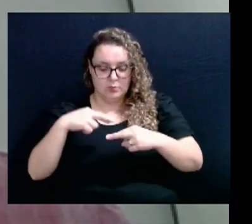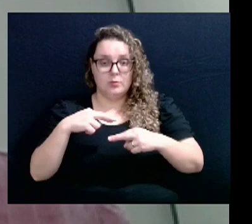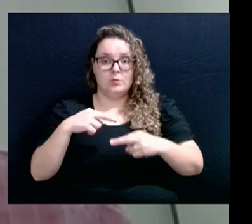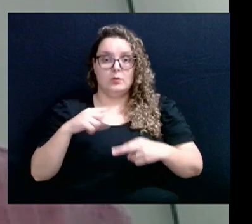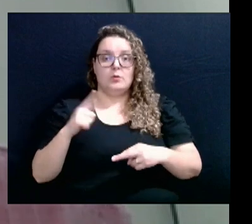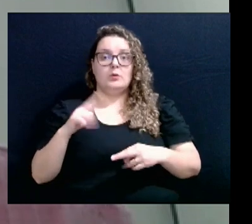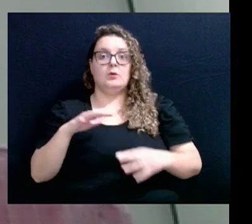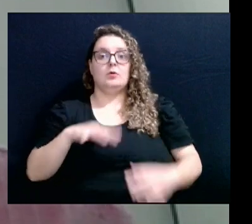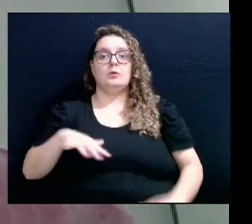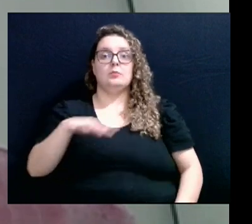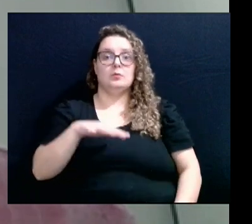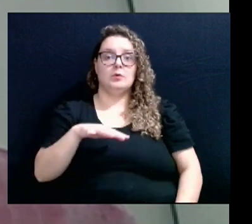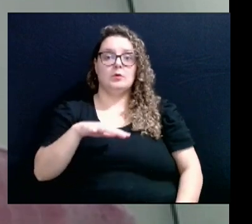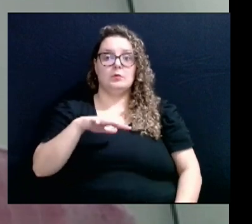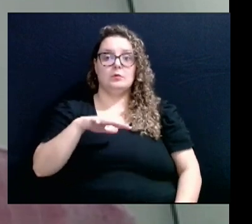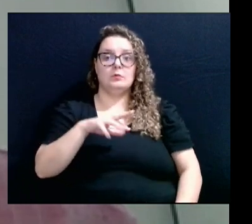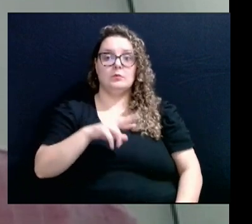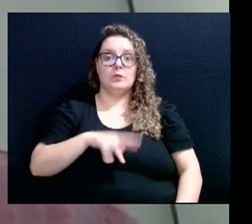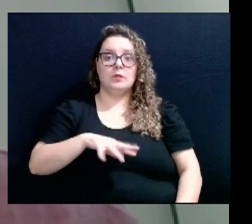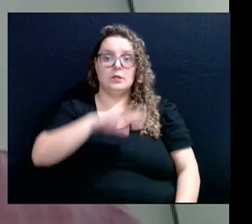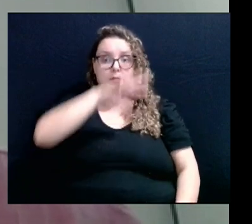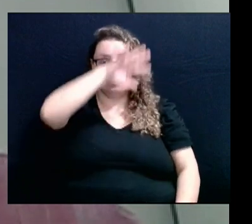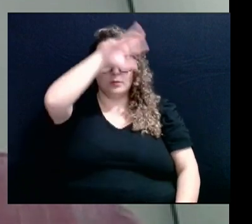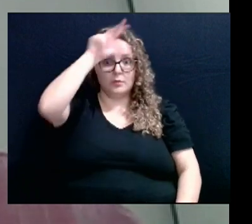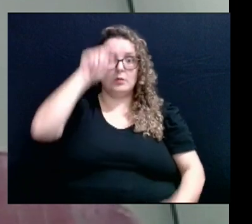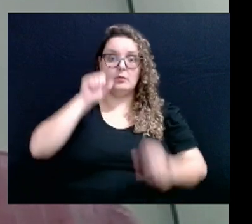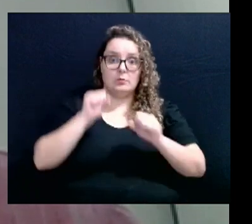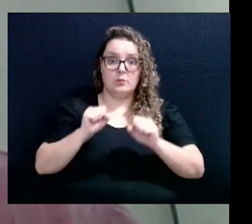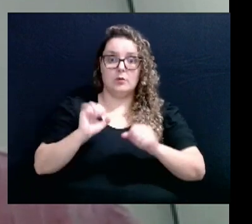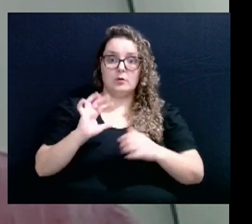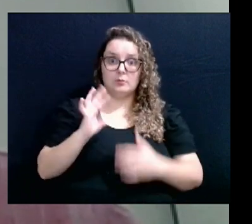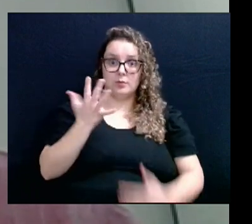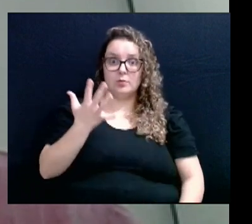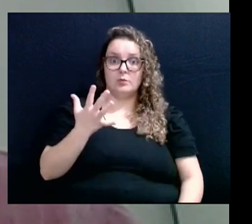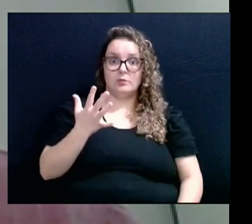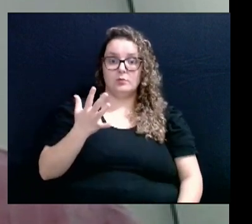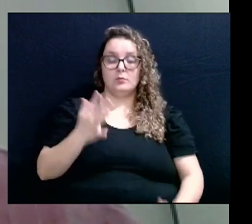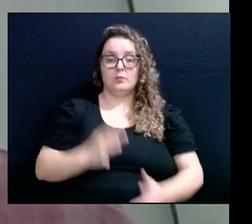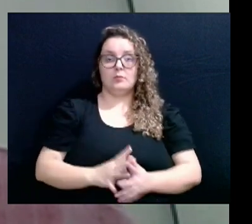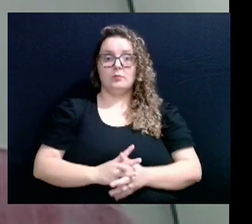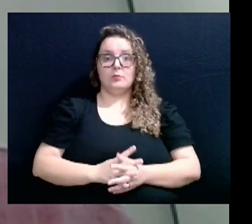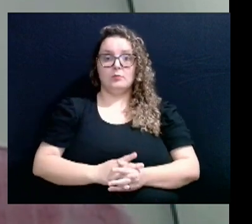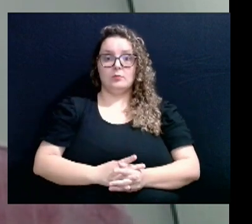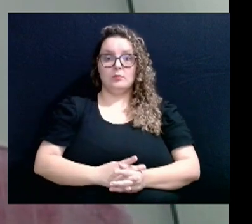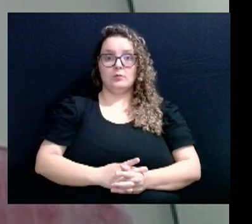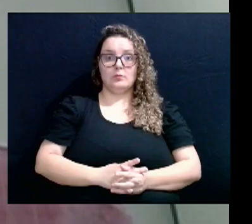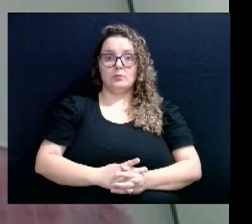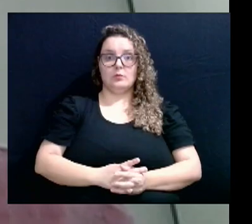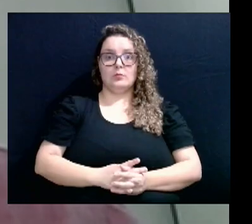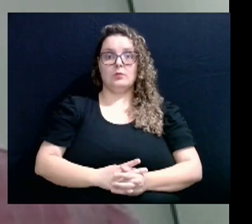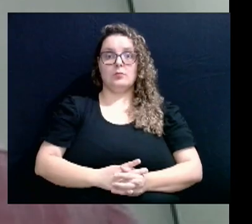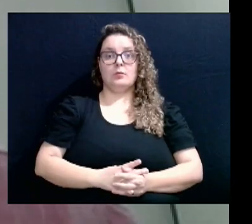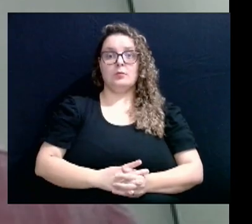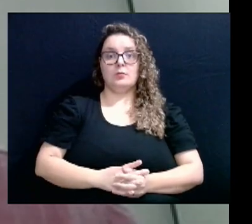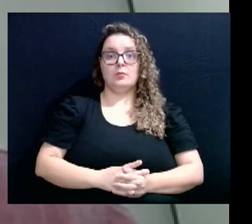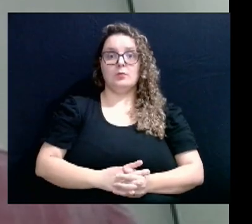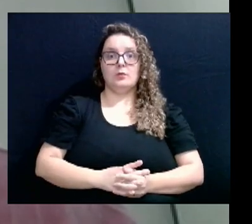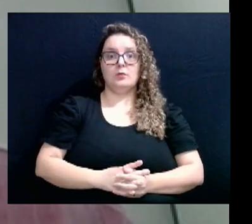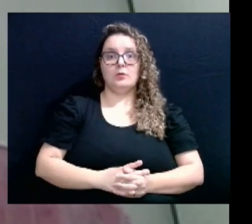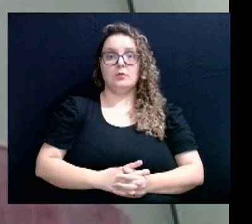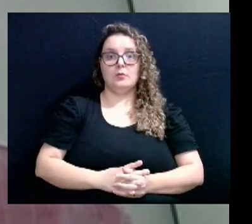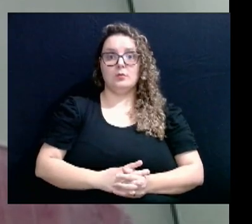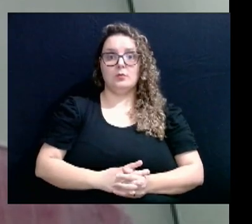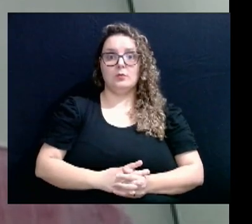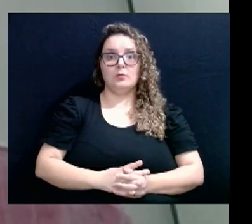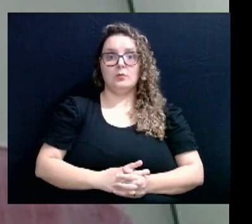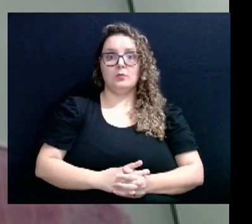Amazônia, pode ocasionar o fechamento dos estômatos, das folhas, e inibir, então, essa